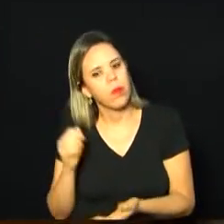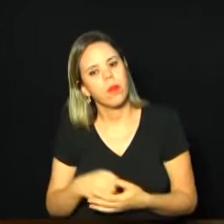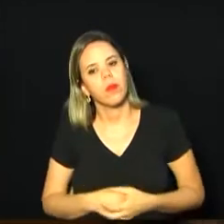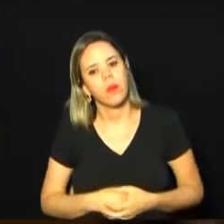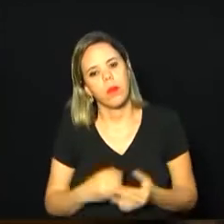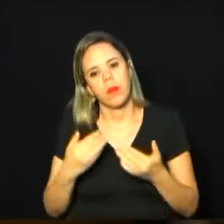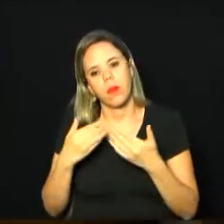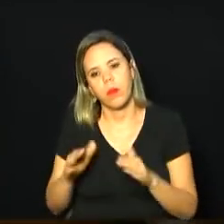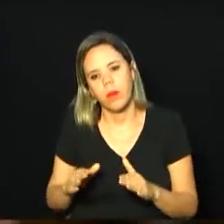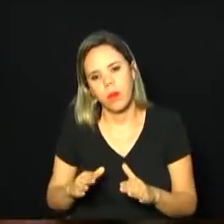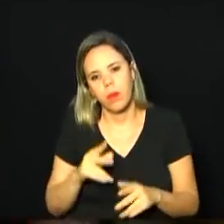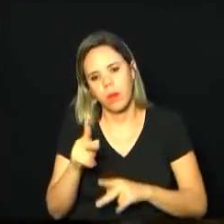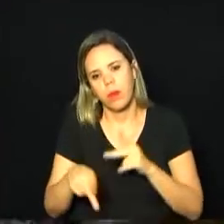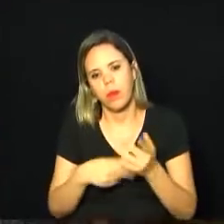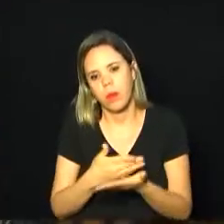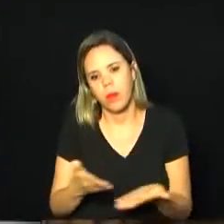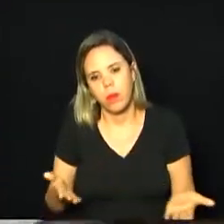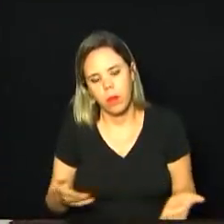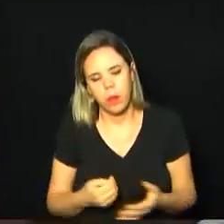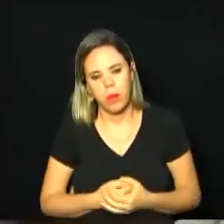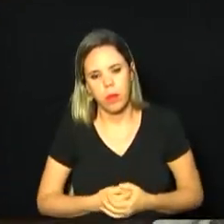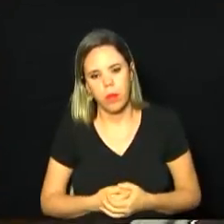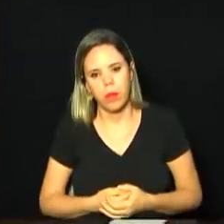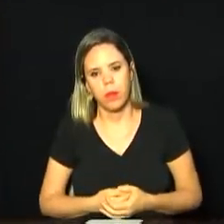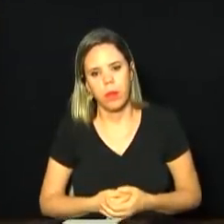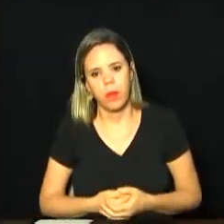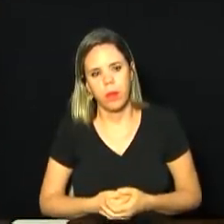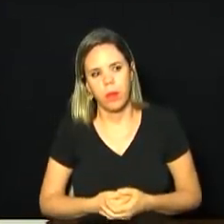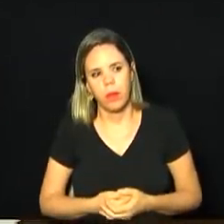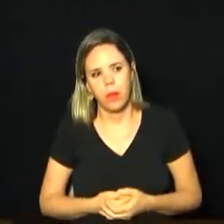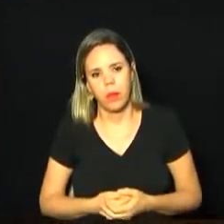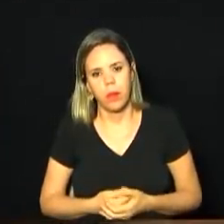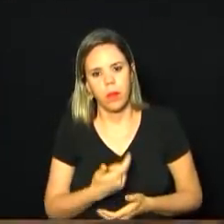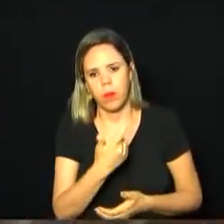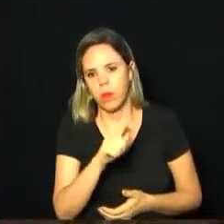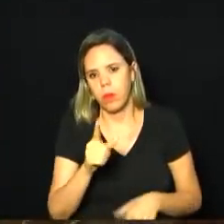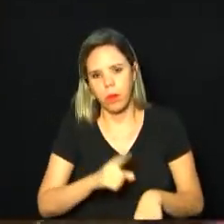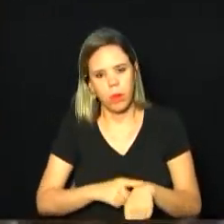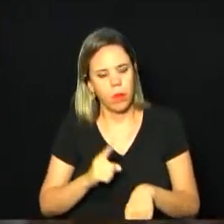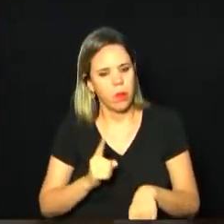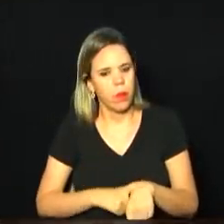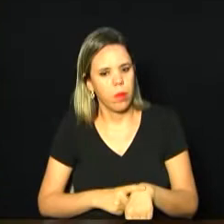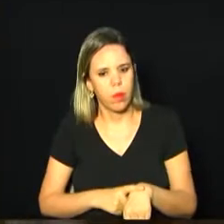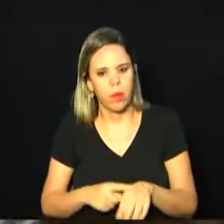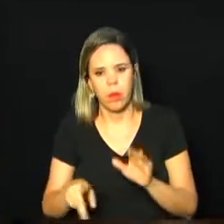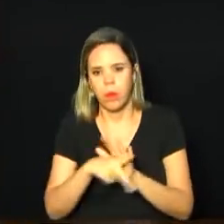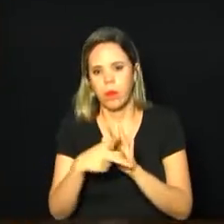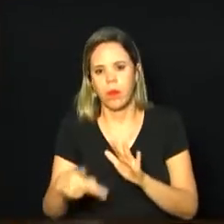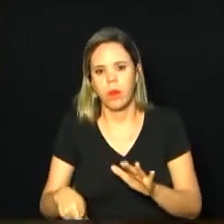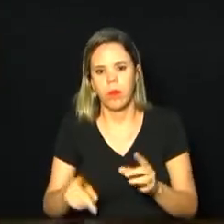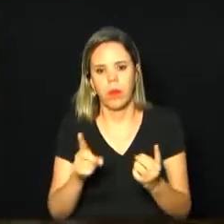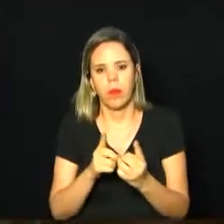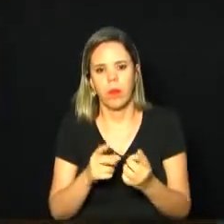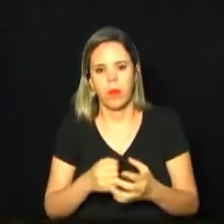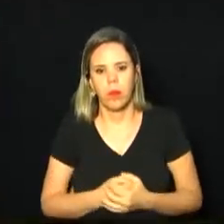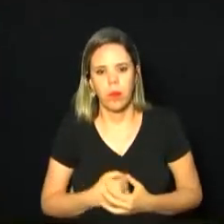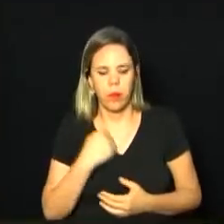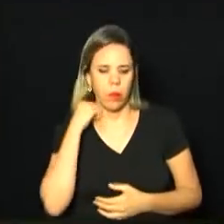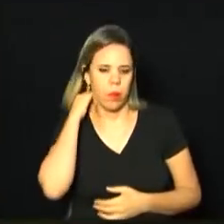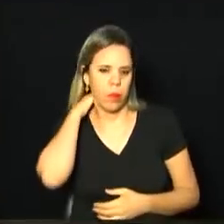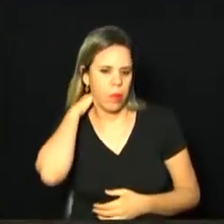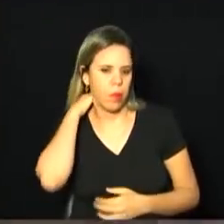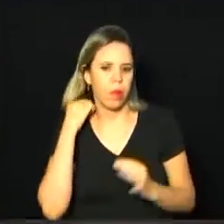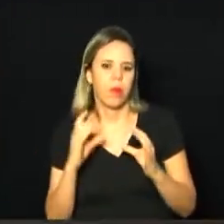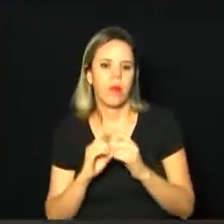ele está aberto à comunidade agora é ele não tem um horário próprio de funcionamento nós